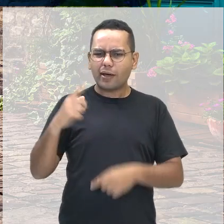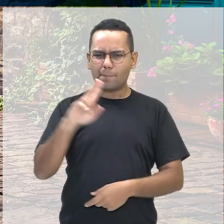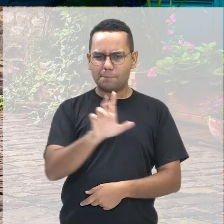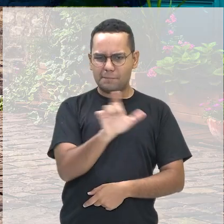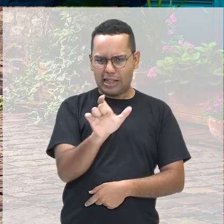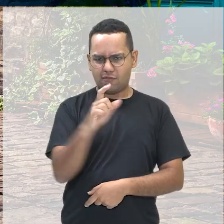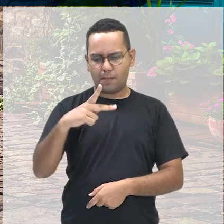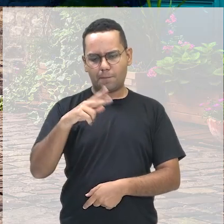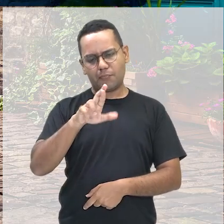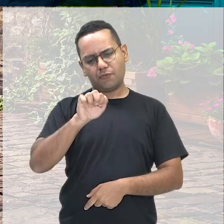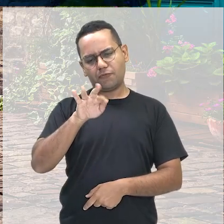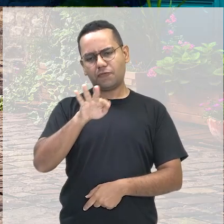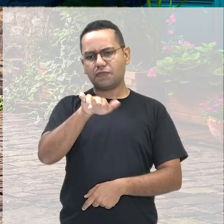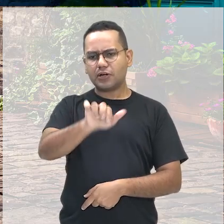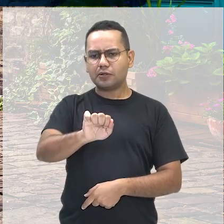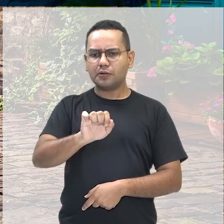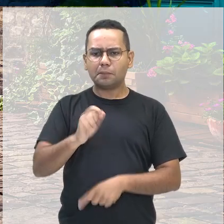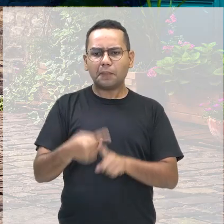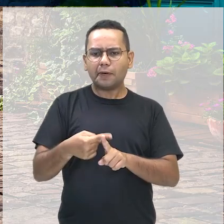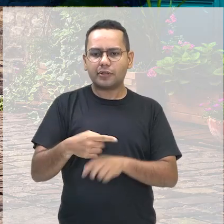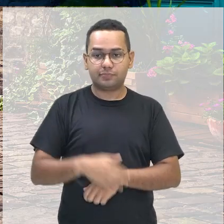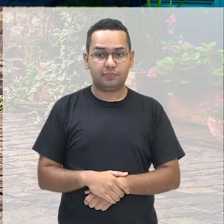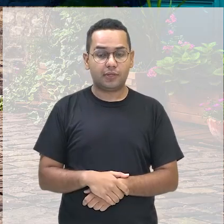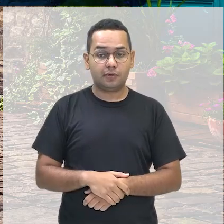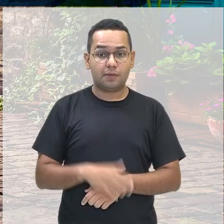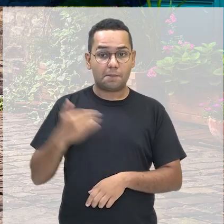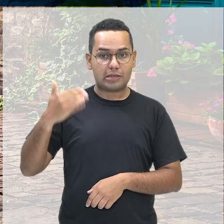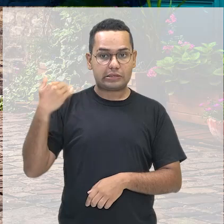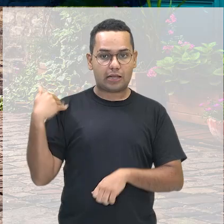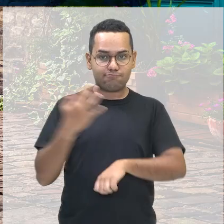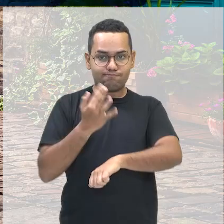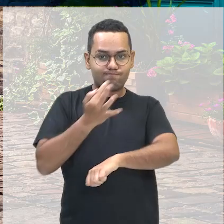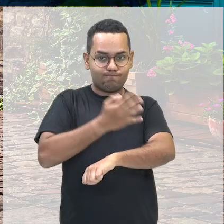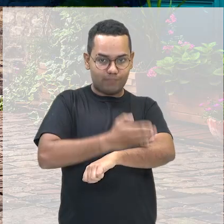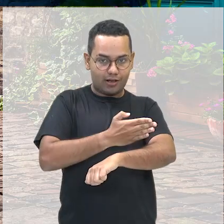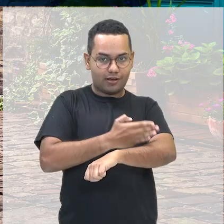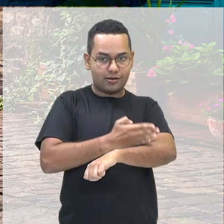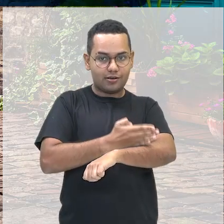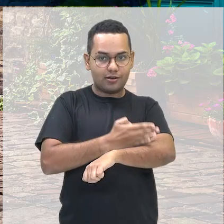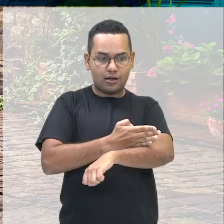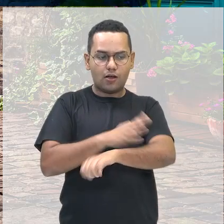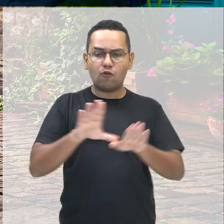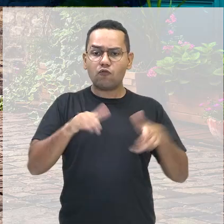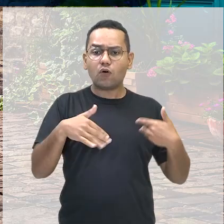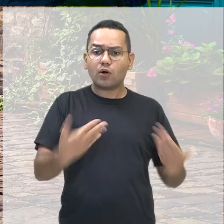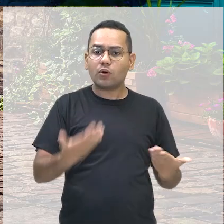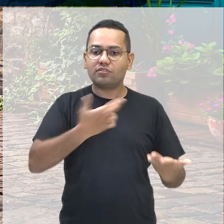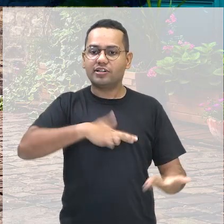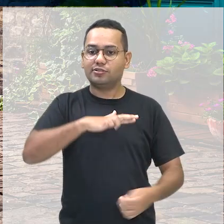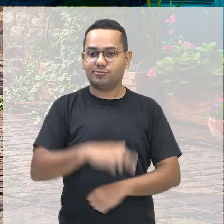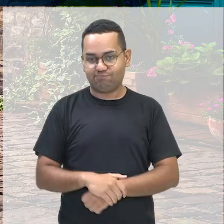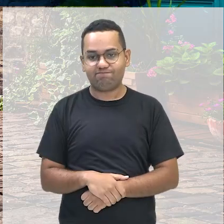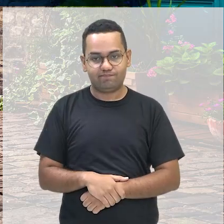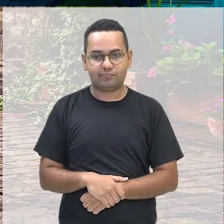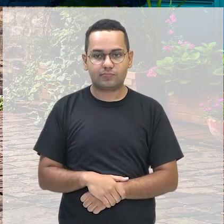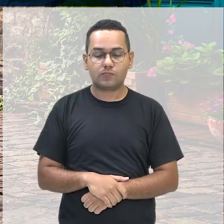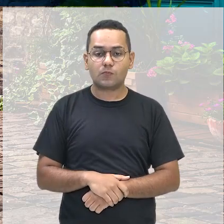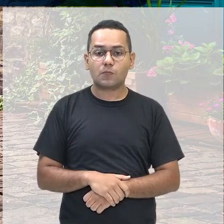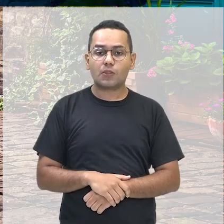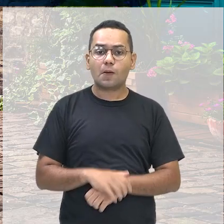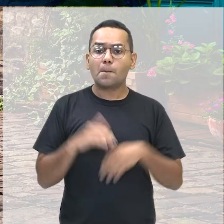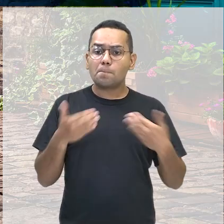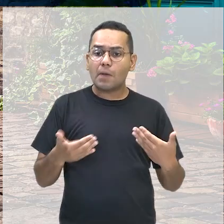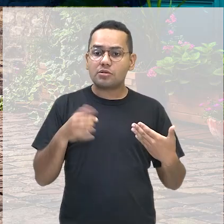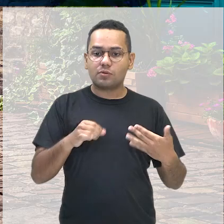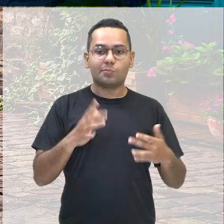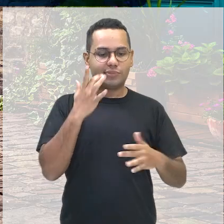profana? Porque, como foi falado, durante a Idade Média, toda a arte era voltada para a religiosidade. Então, o teatro